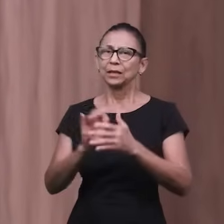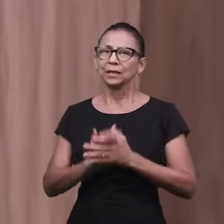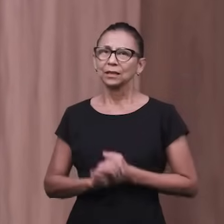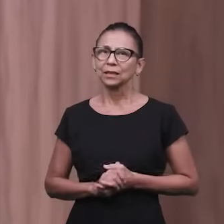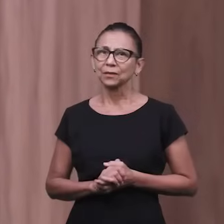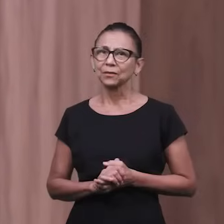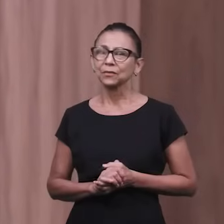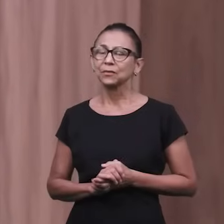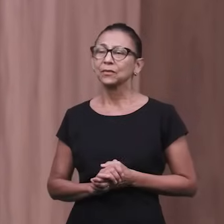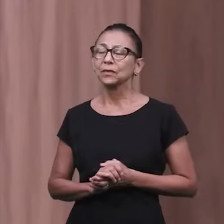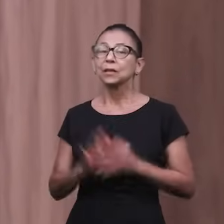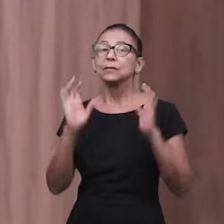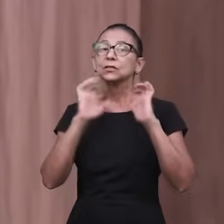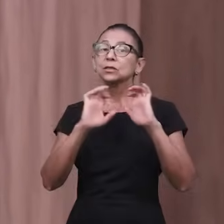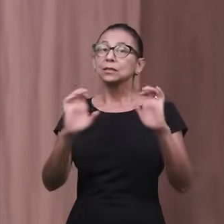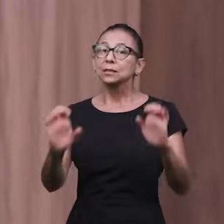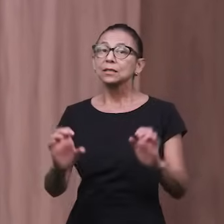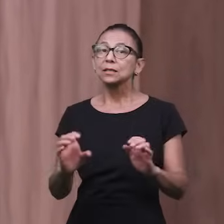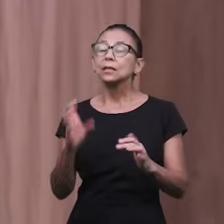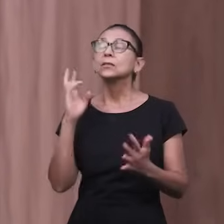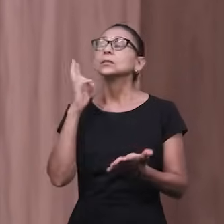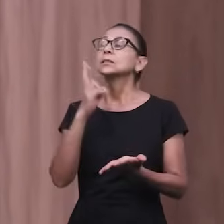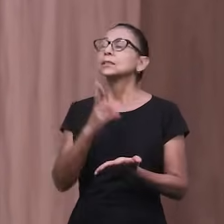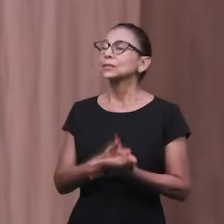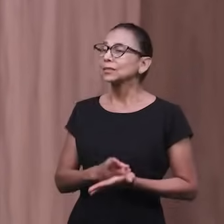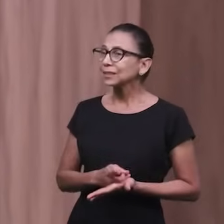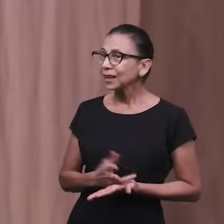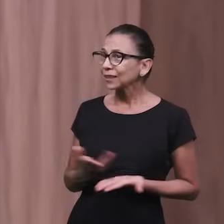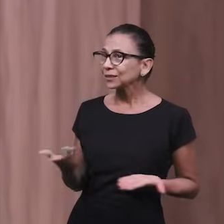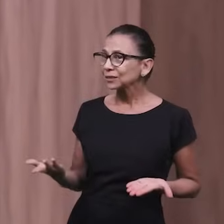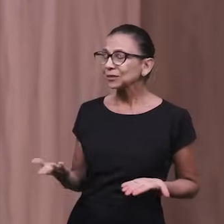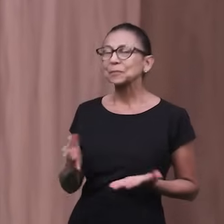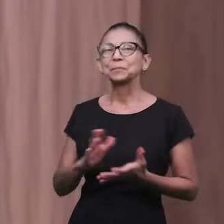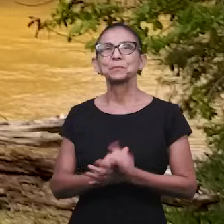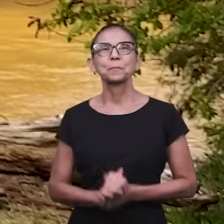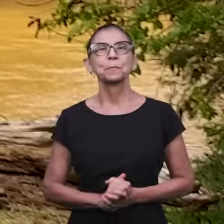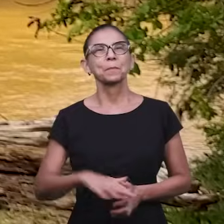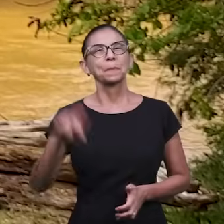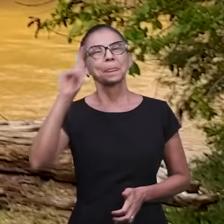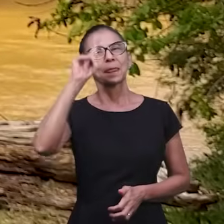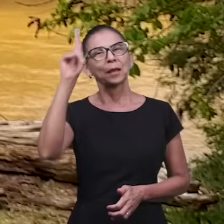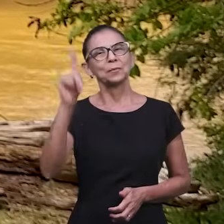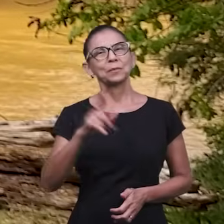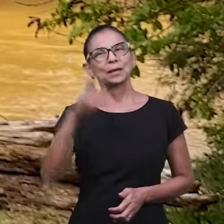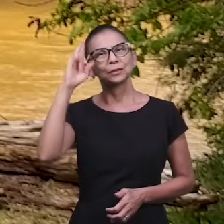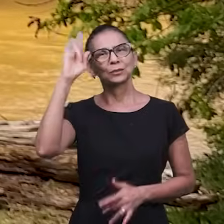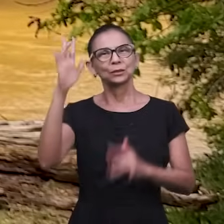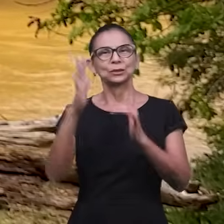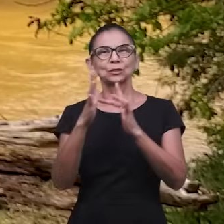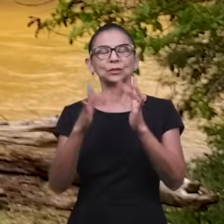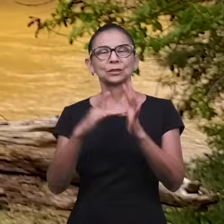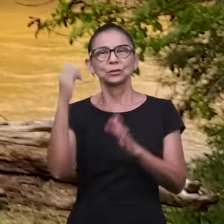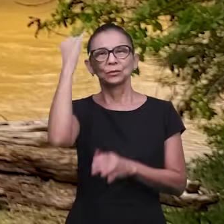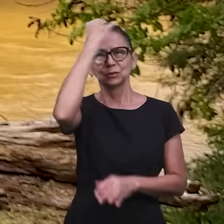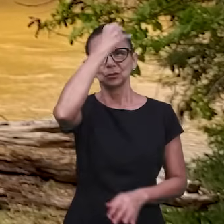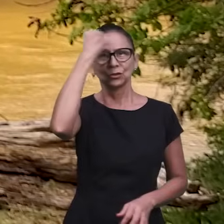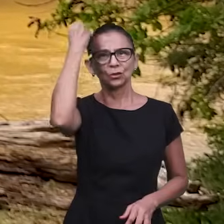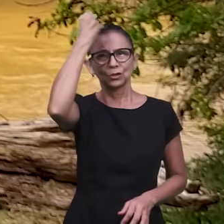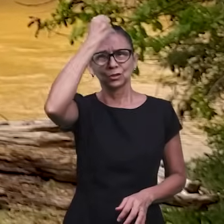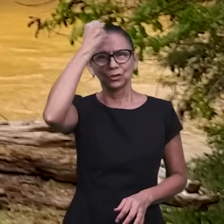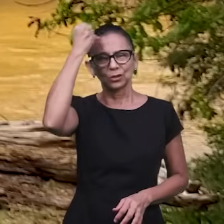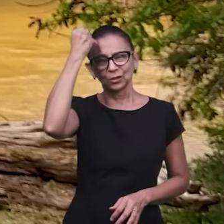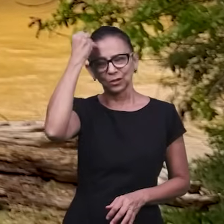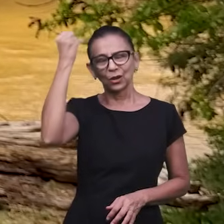de evangelização? Os resultados? Conta pra gente aí, Pai do Senhor, querido. A paz do Senhor Jesus, irmão Jorge